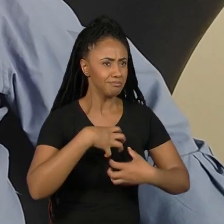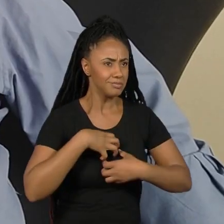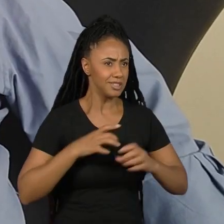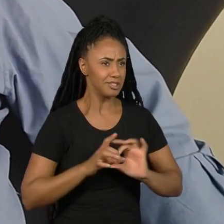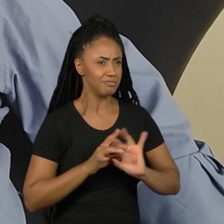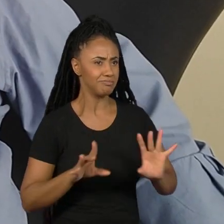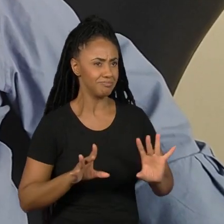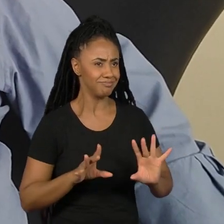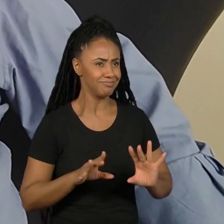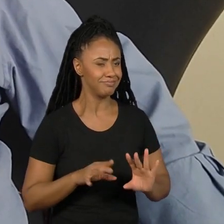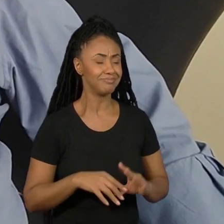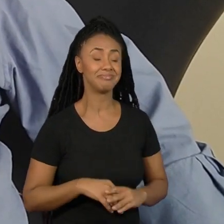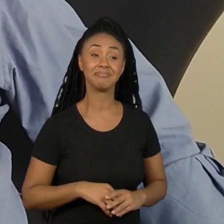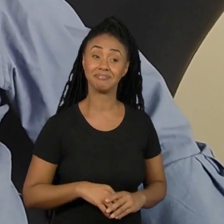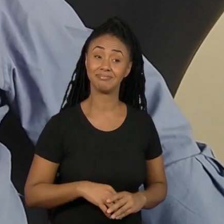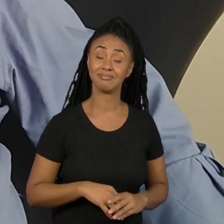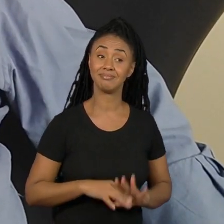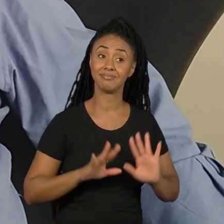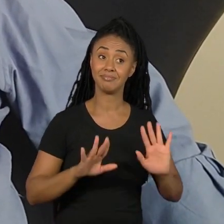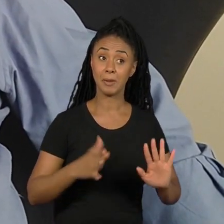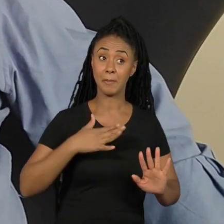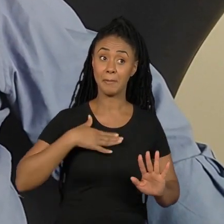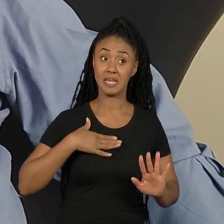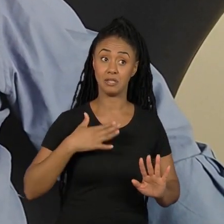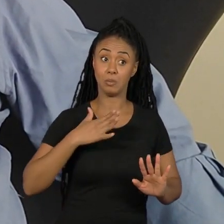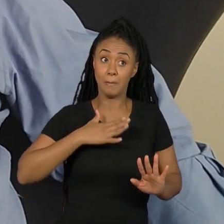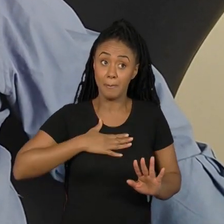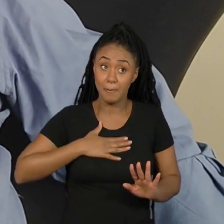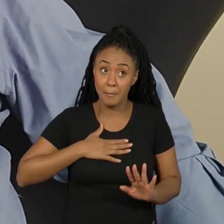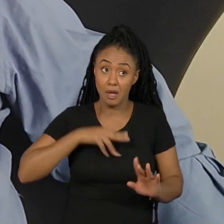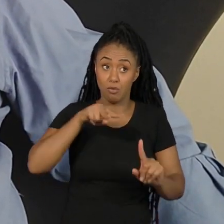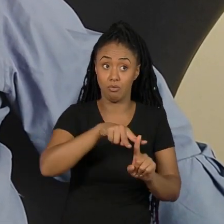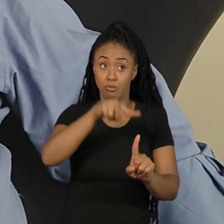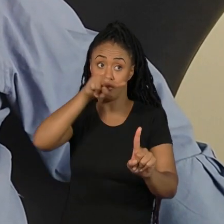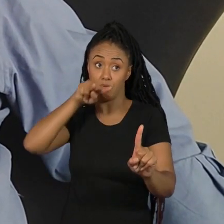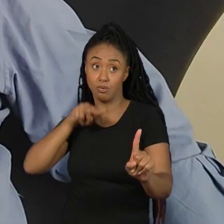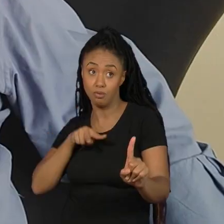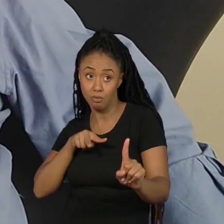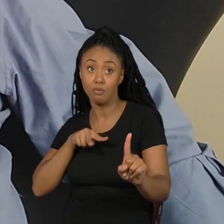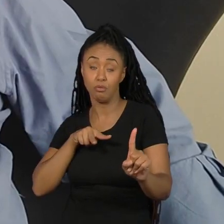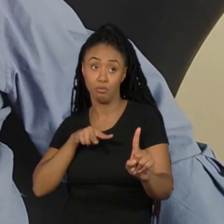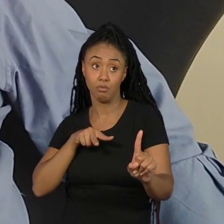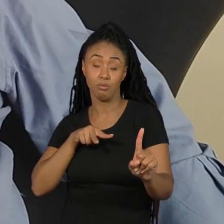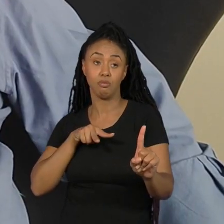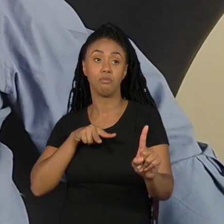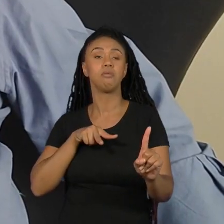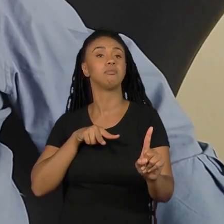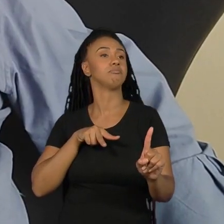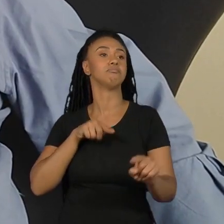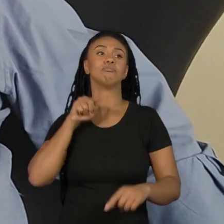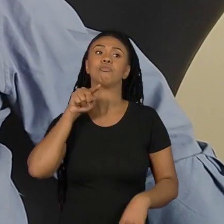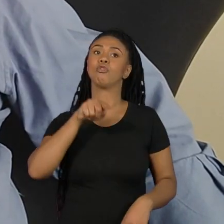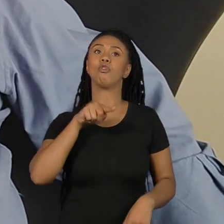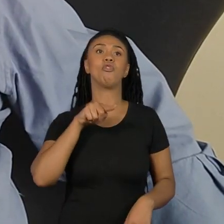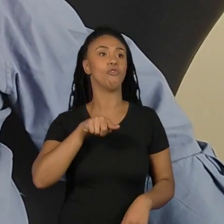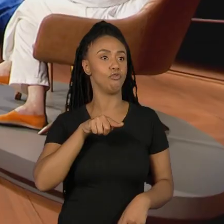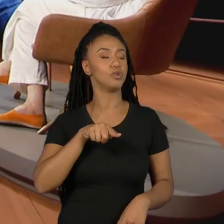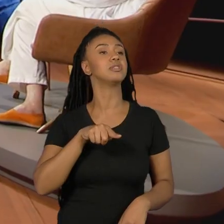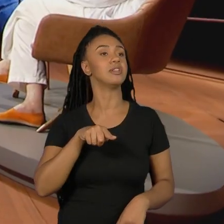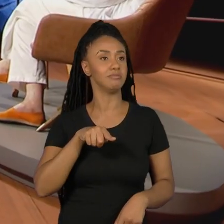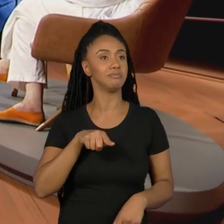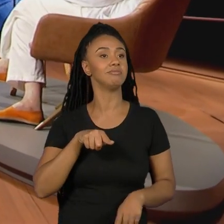lhe garantir que do ponto de vista, pelo menos do segmento onde eu vivo, você é muito